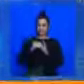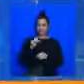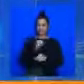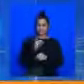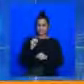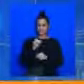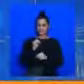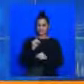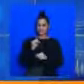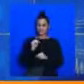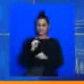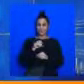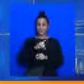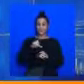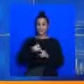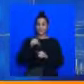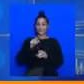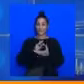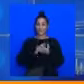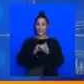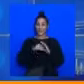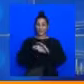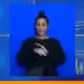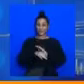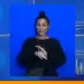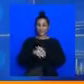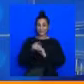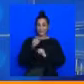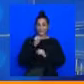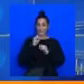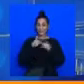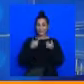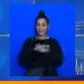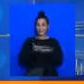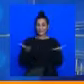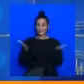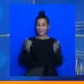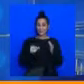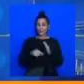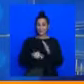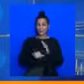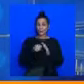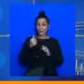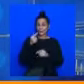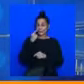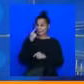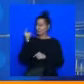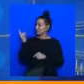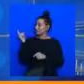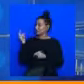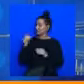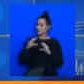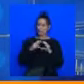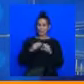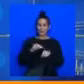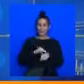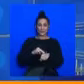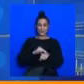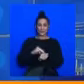01 a 00. Sorteio da Lotomania. Boa sorte. O primeiro número está na tela. Bola